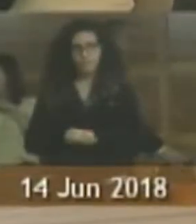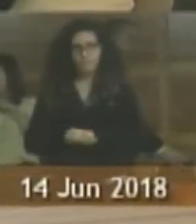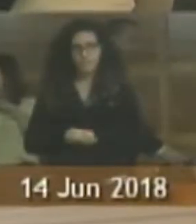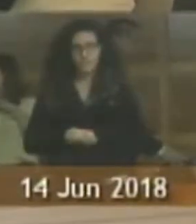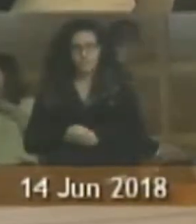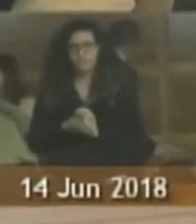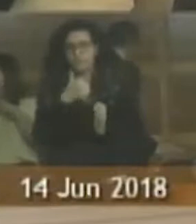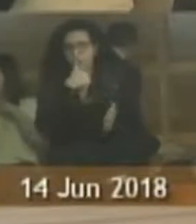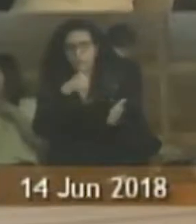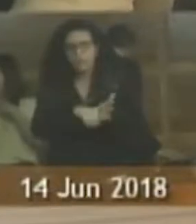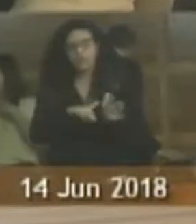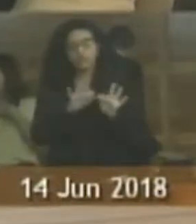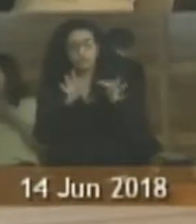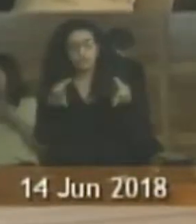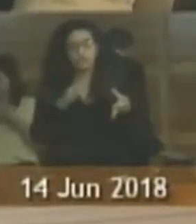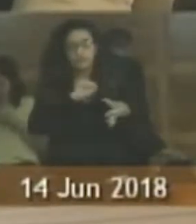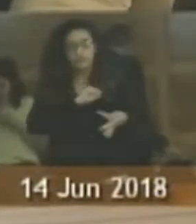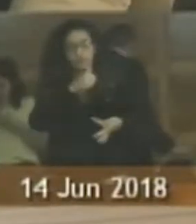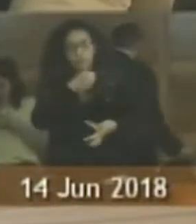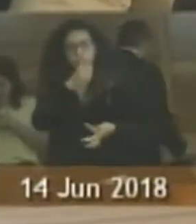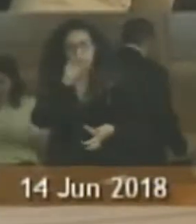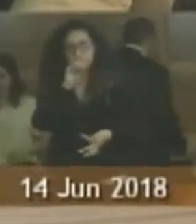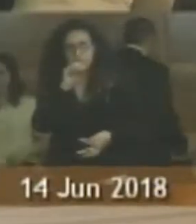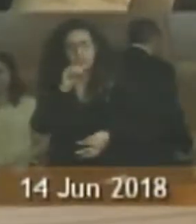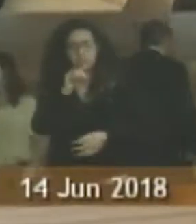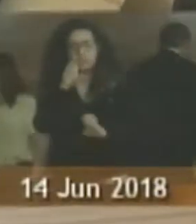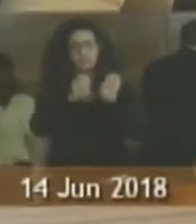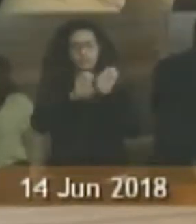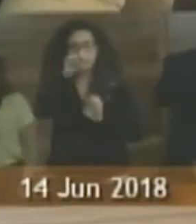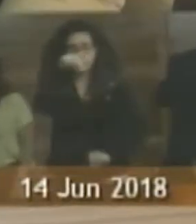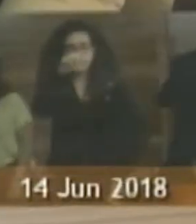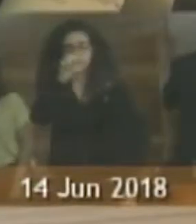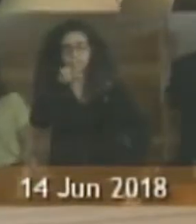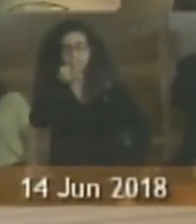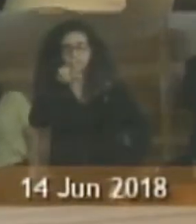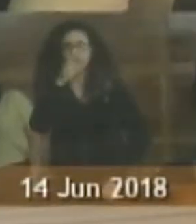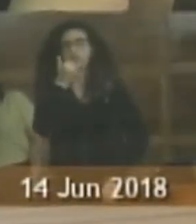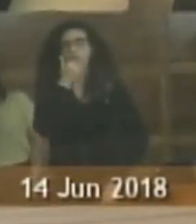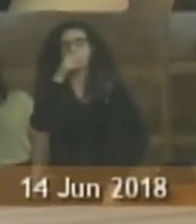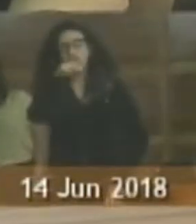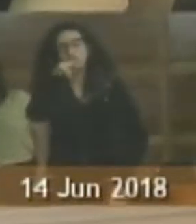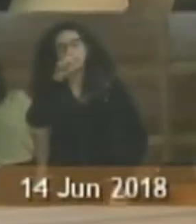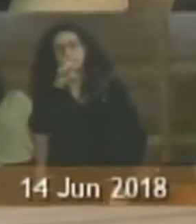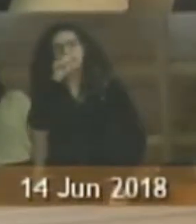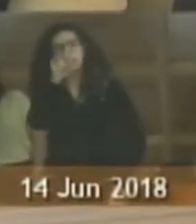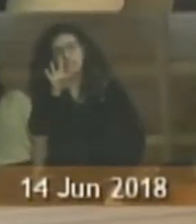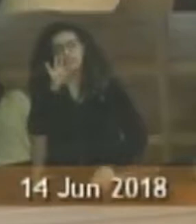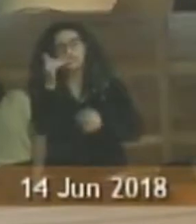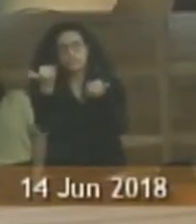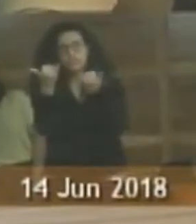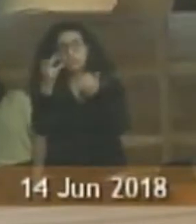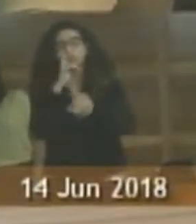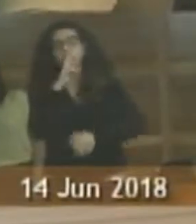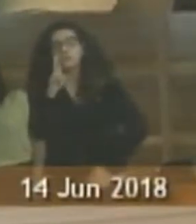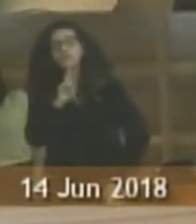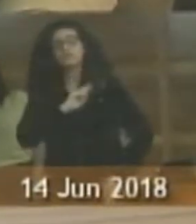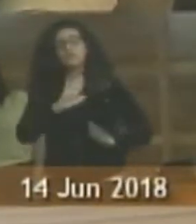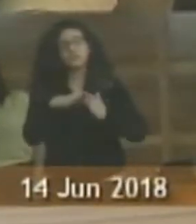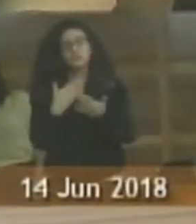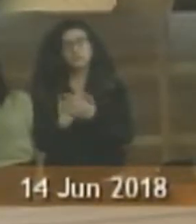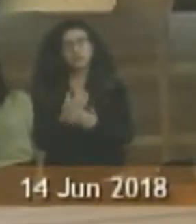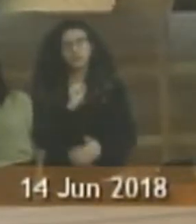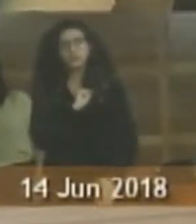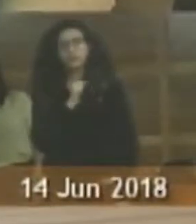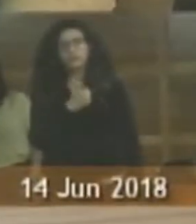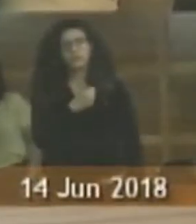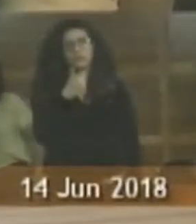Correspondência simples número 10. Autor, Nete Angra. Descrição. Em resposta ao requerimento número 195 de 2018, de autoria da vereadora